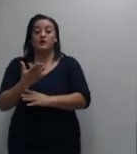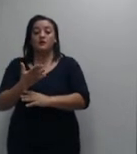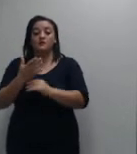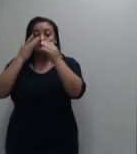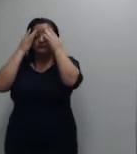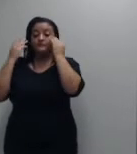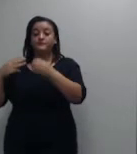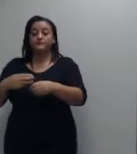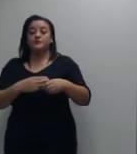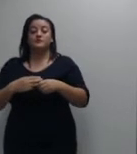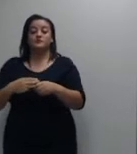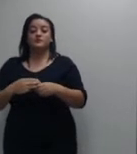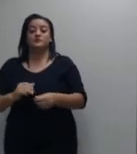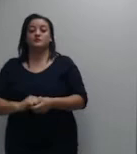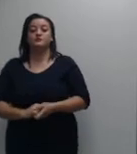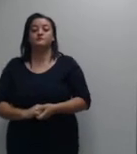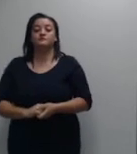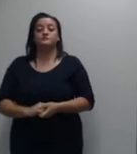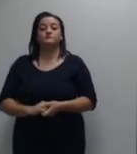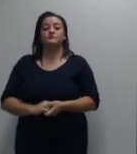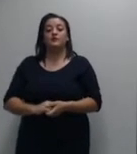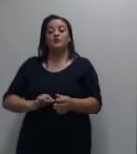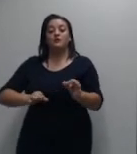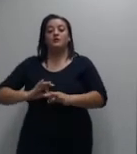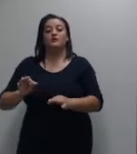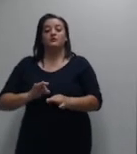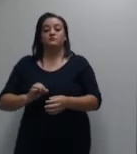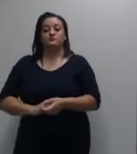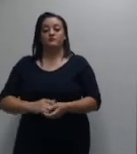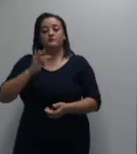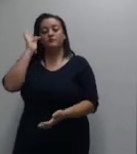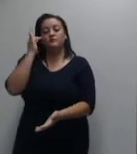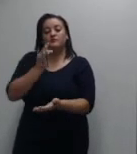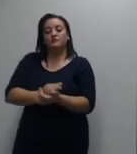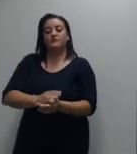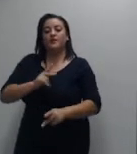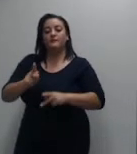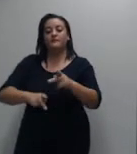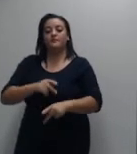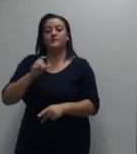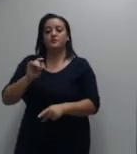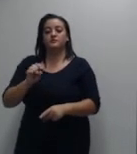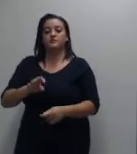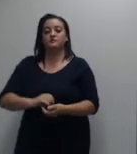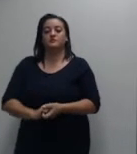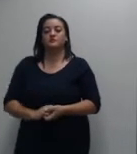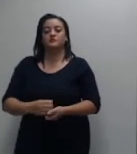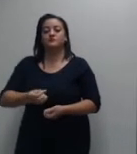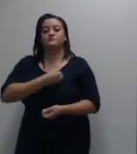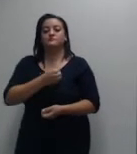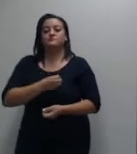Municipalidade gozam de fé pública e somente excepcionalmente